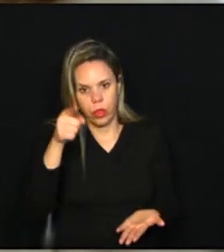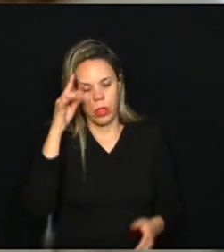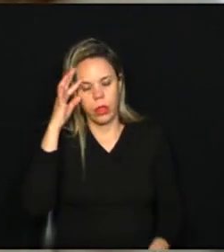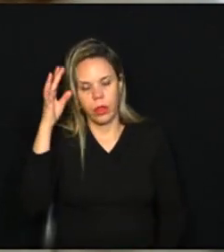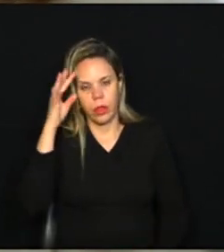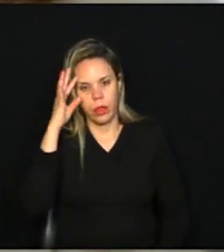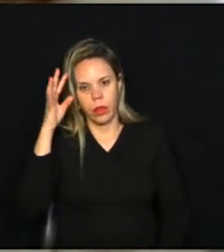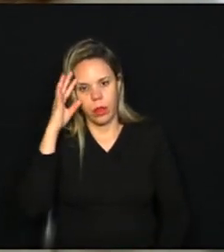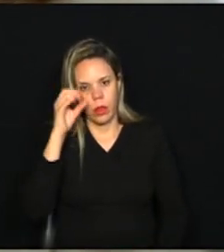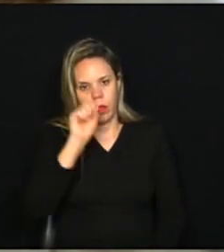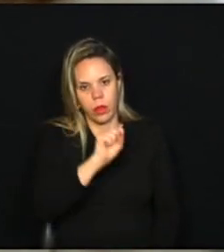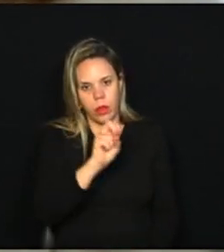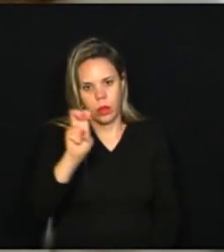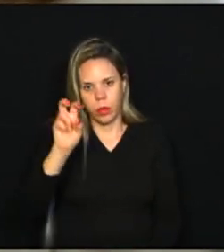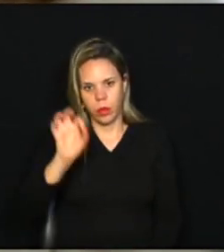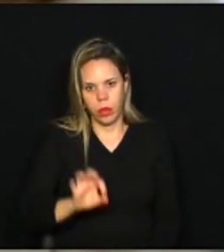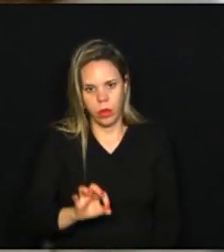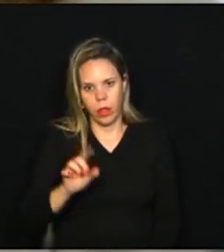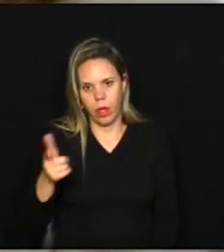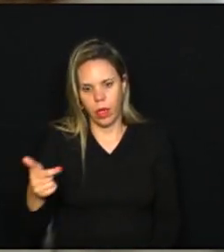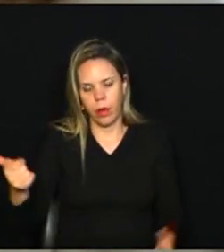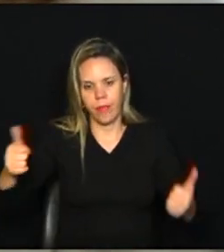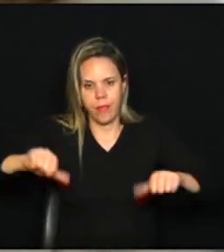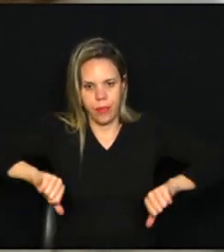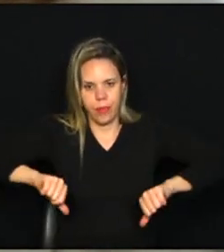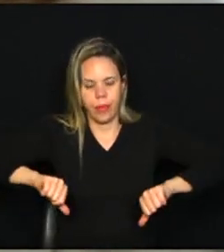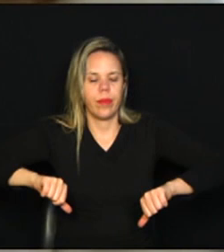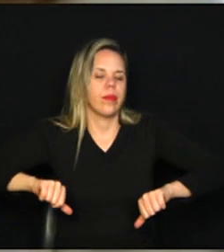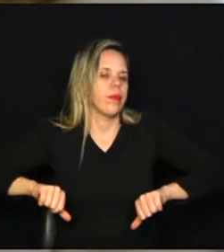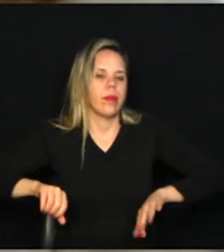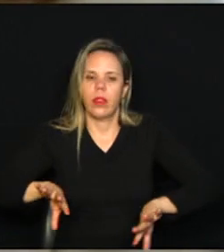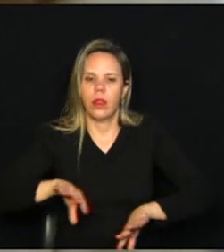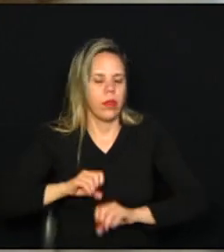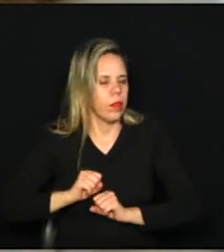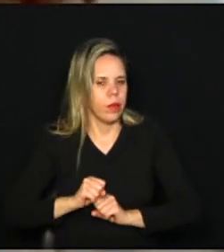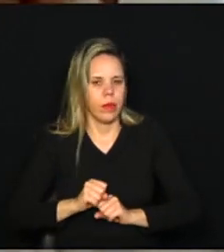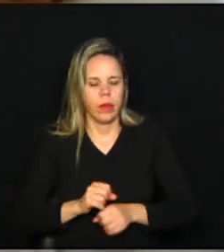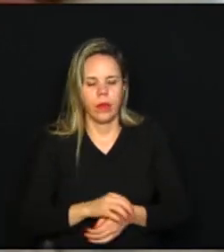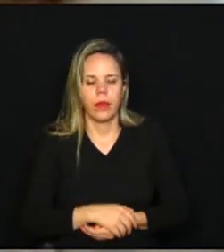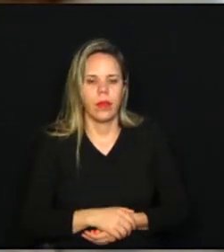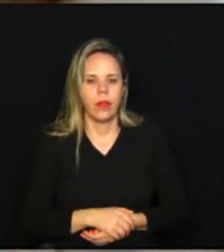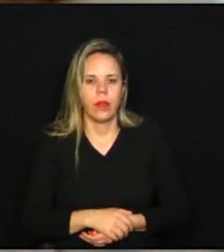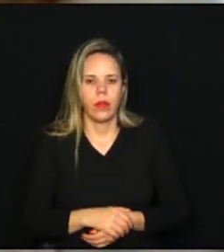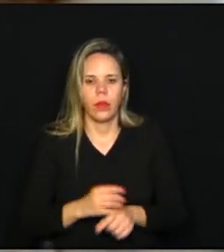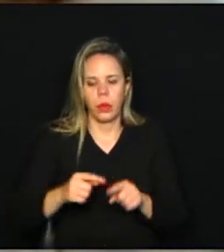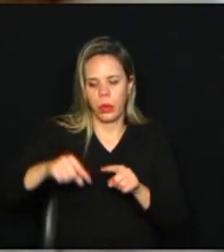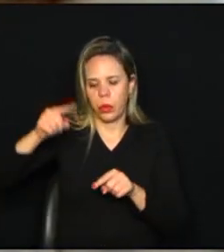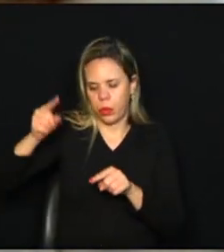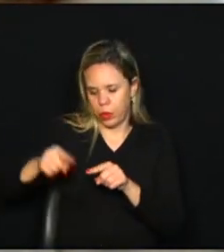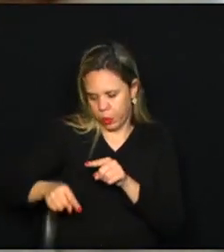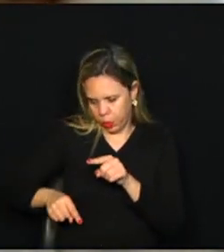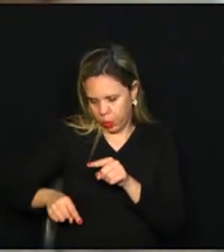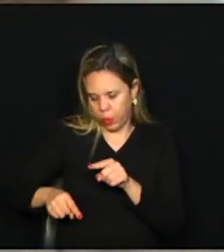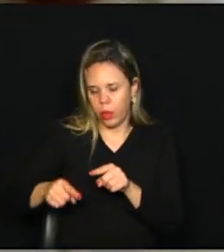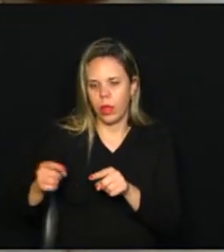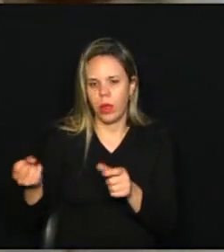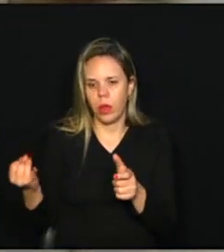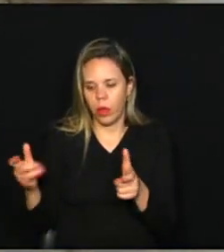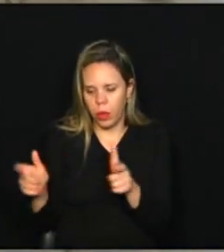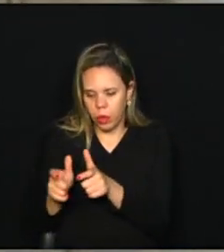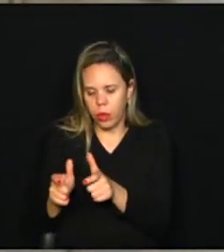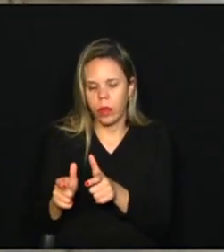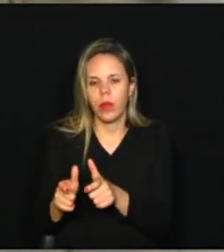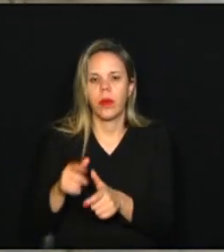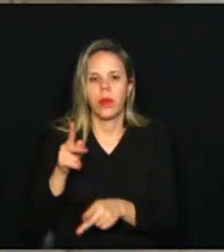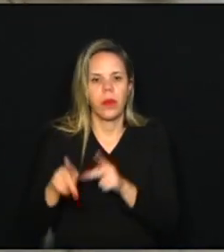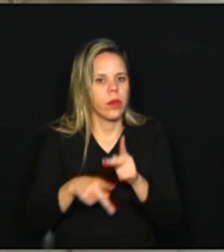que 85% era negativo, né, quando a gente estava na baixa da onda, isso em pessoas sintomáticas que